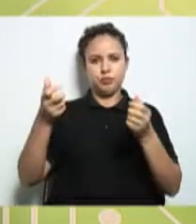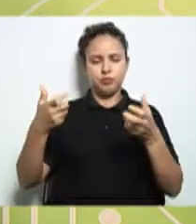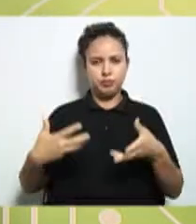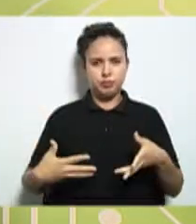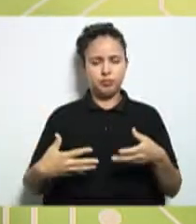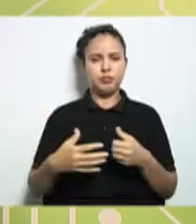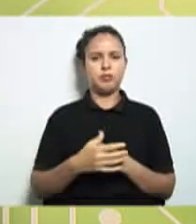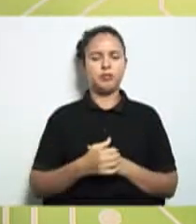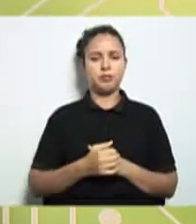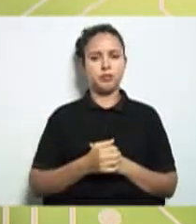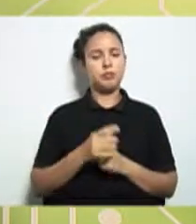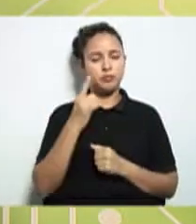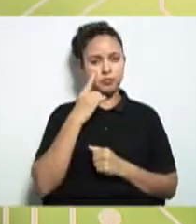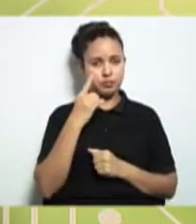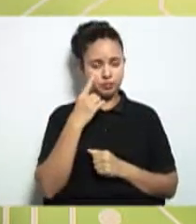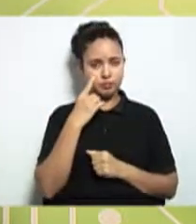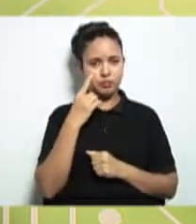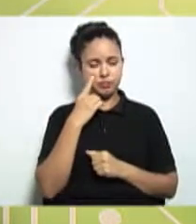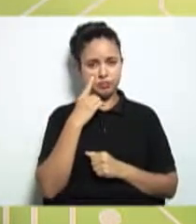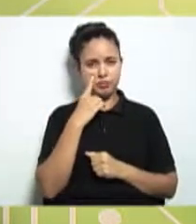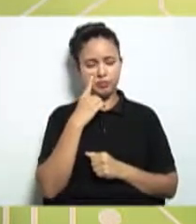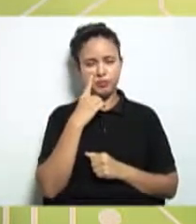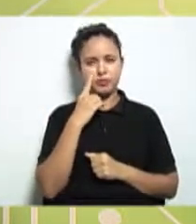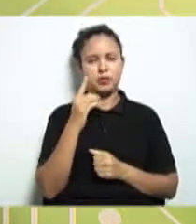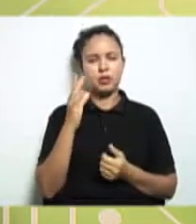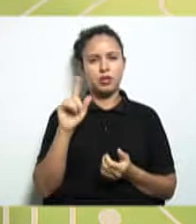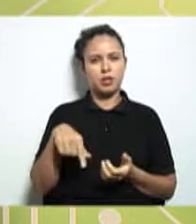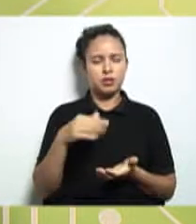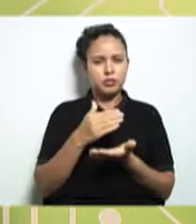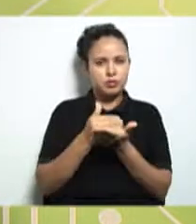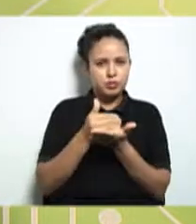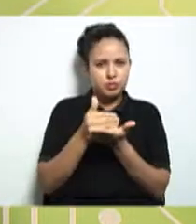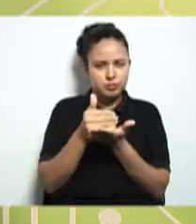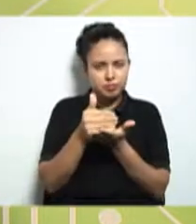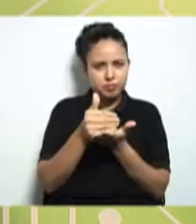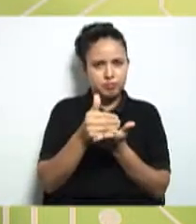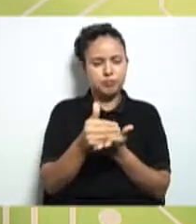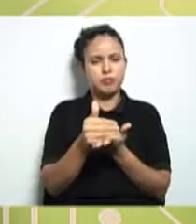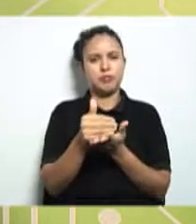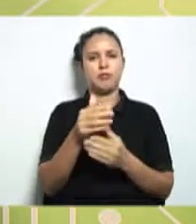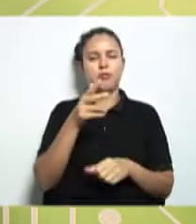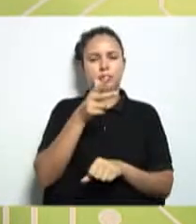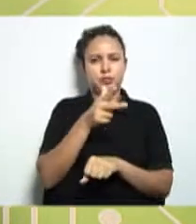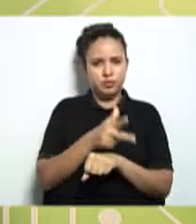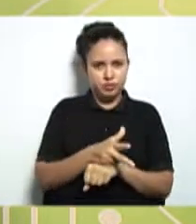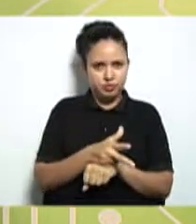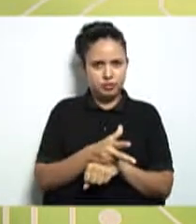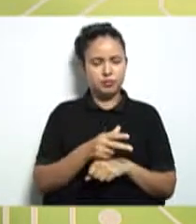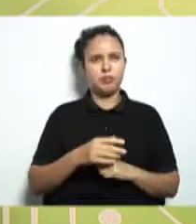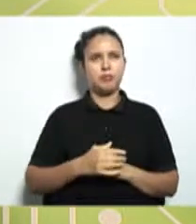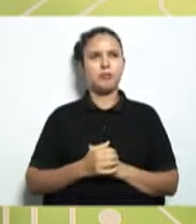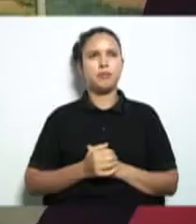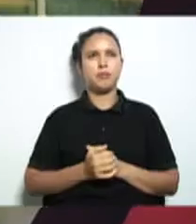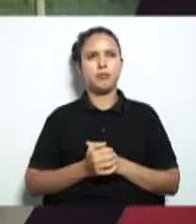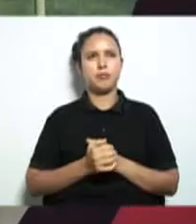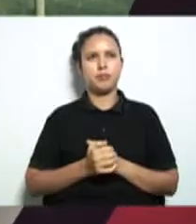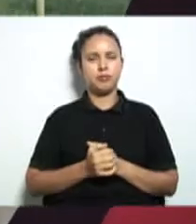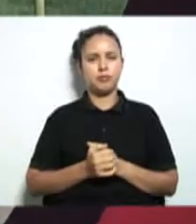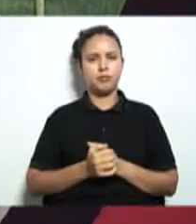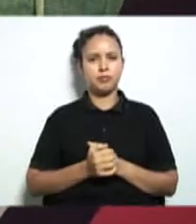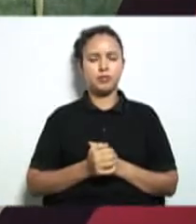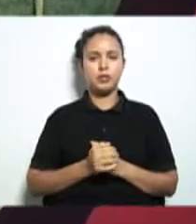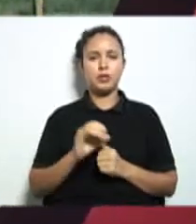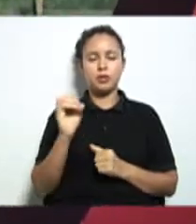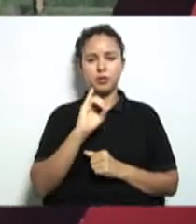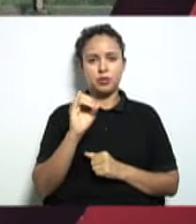dar só uma revisadinha bem no comecinho do vídeo para a gente ver se isso ficou claro mesmo.